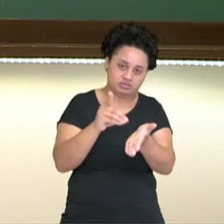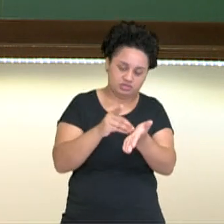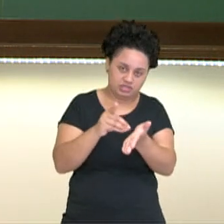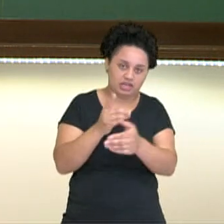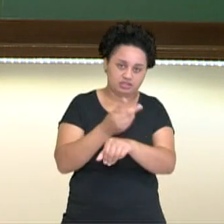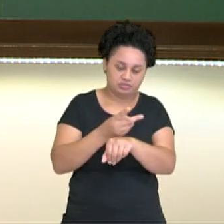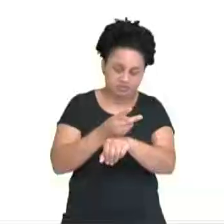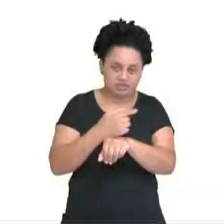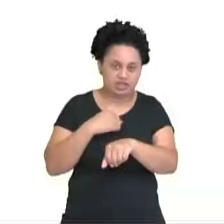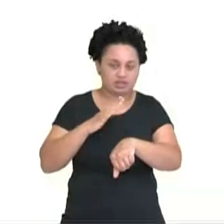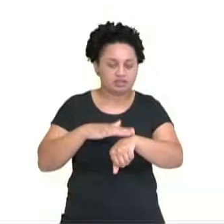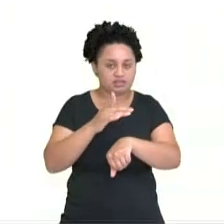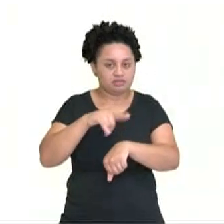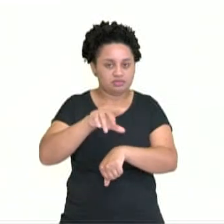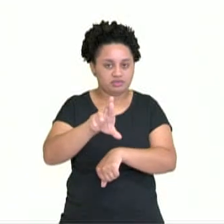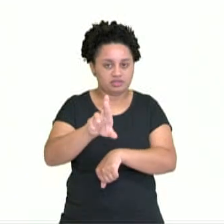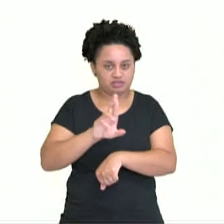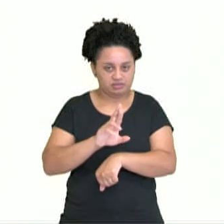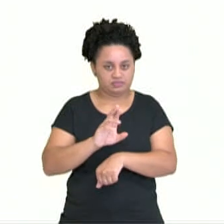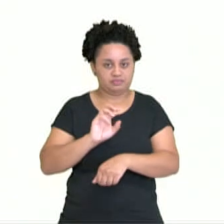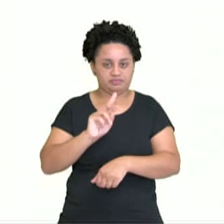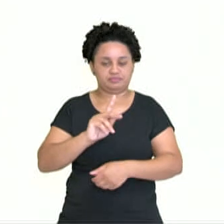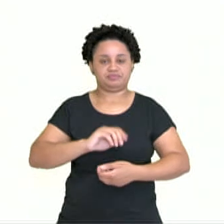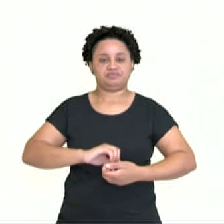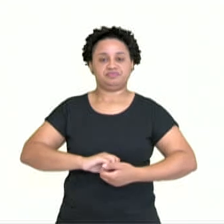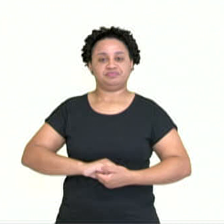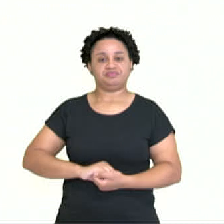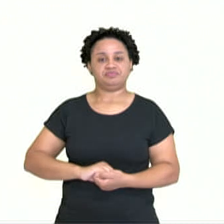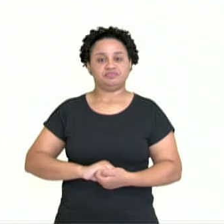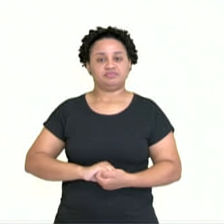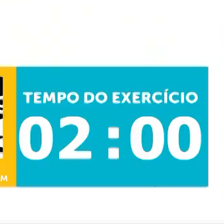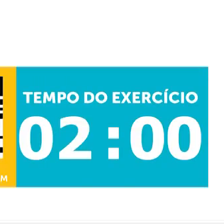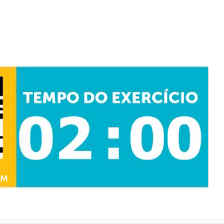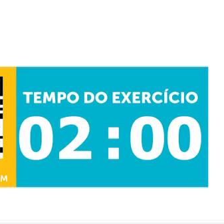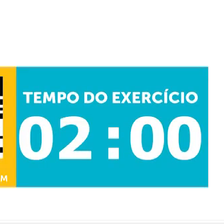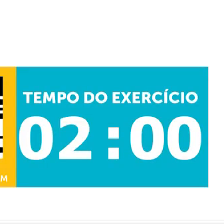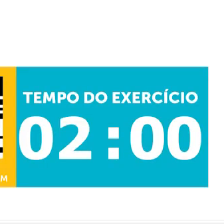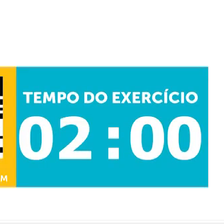Vou dar um tempinho para marcarem a resposta correta.